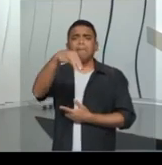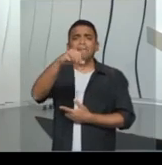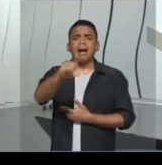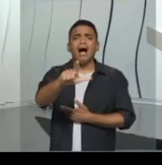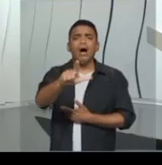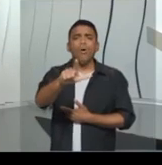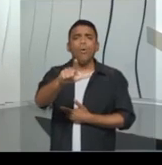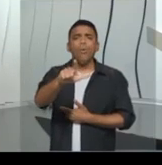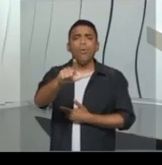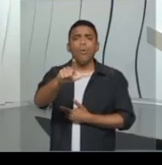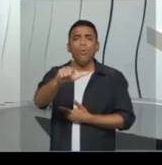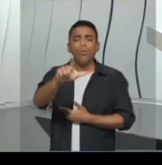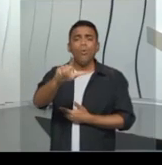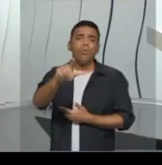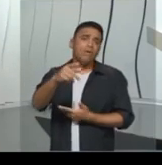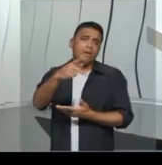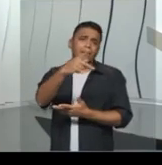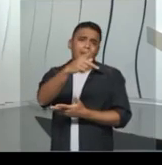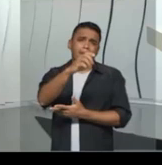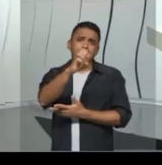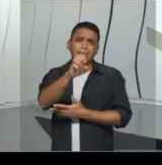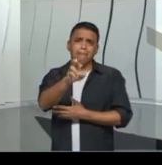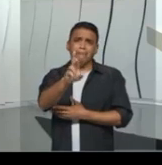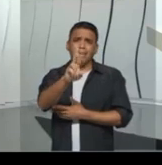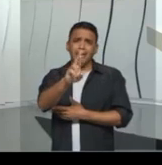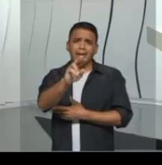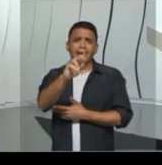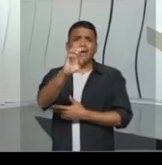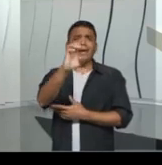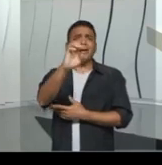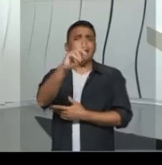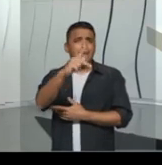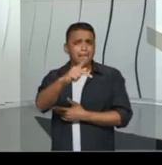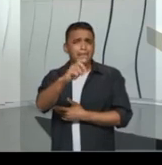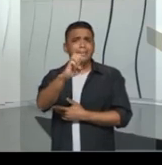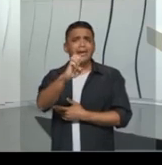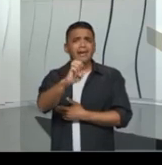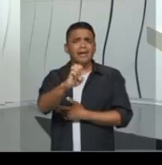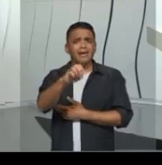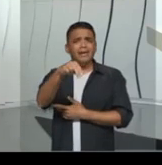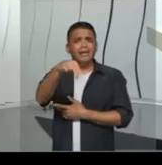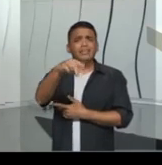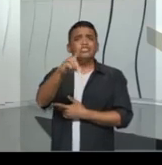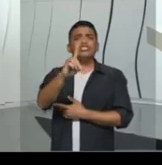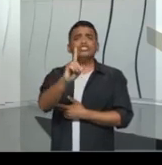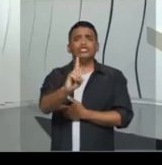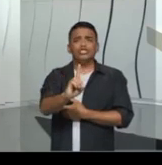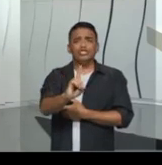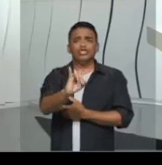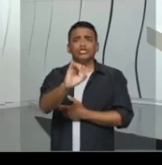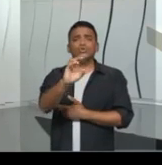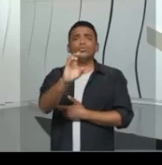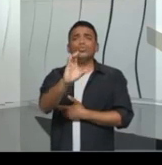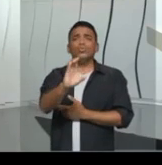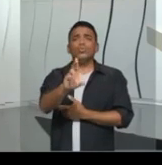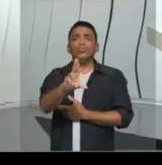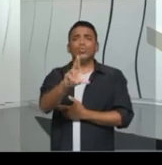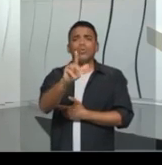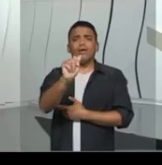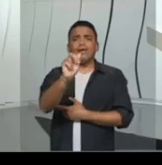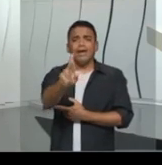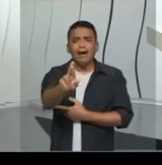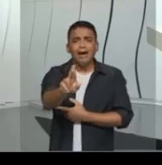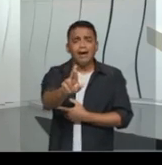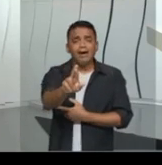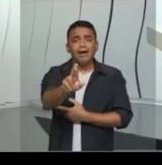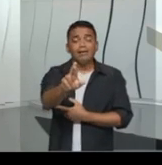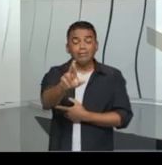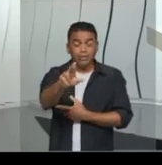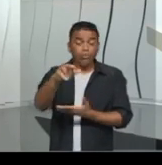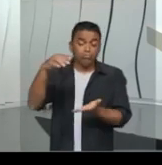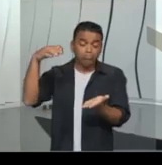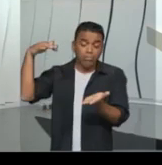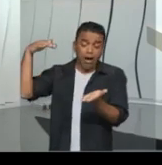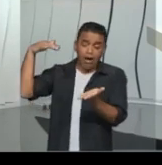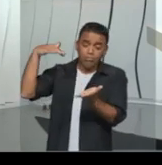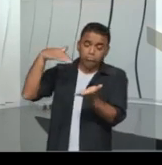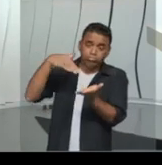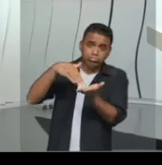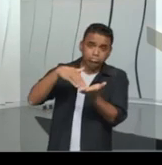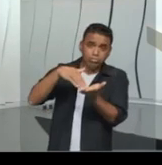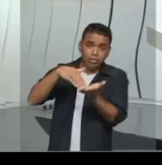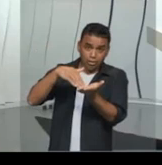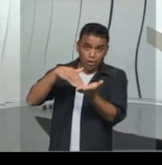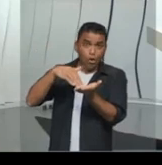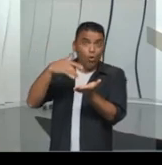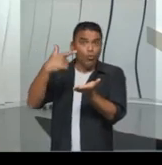dizer perpendicular ao plano. Então, a primeira lei da reflexão diz que o raio incidente e o